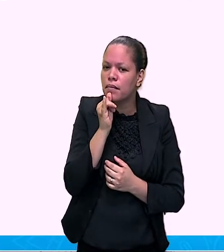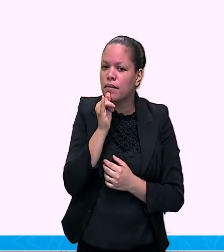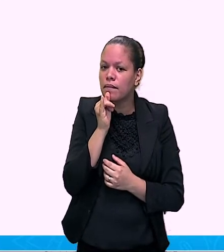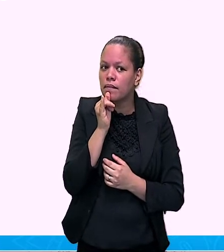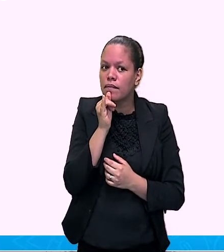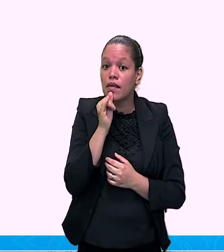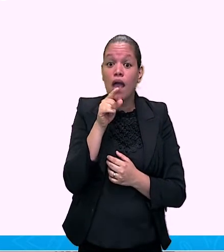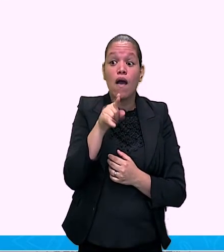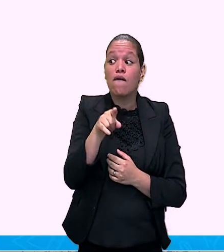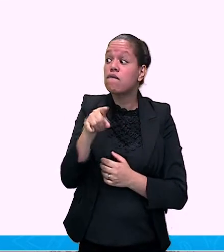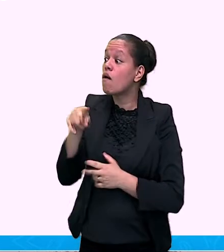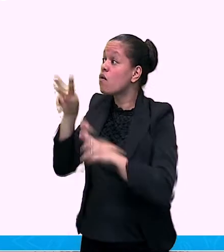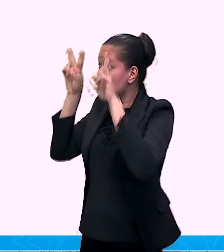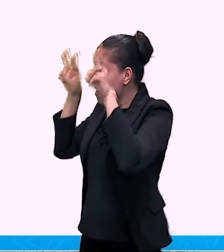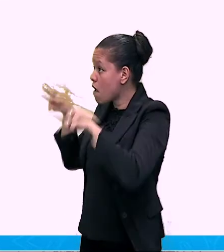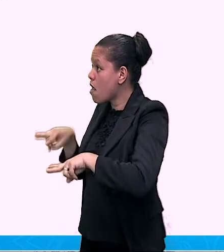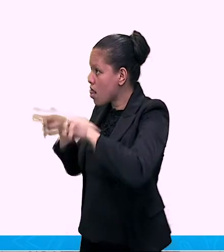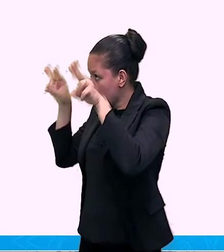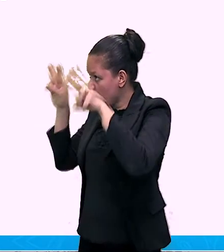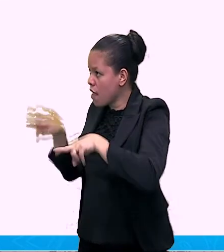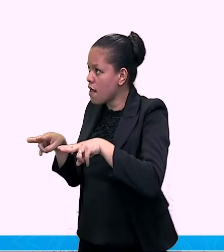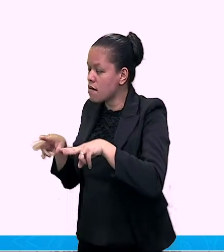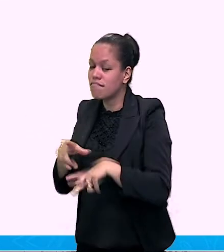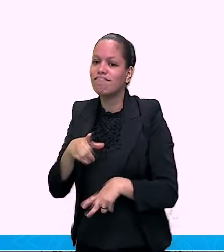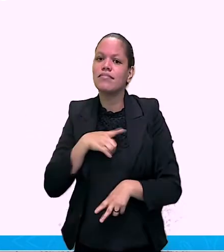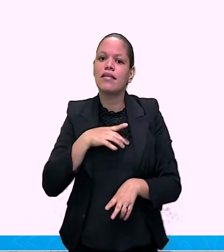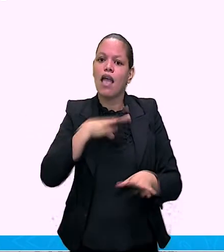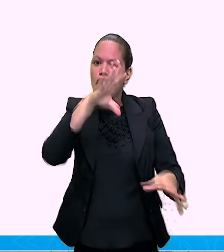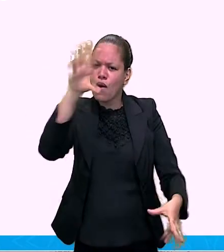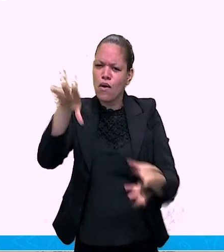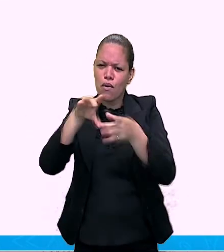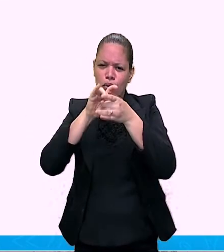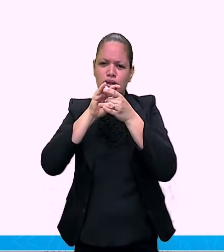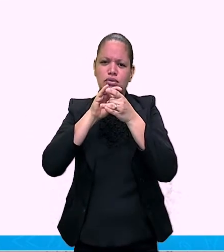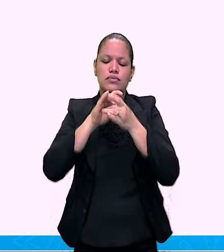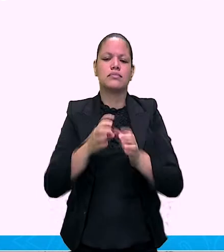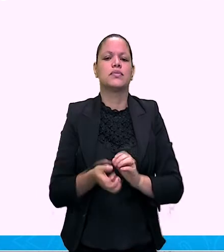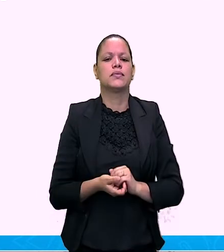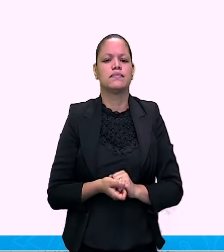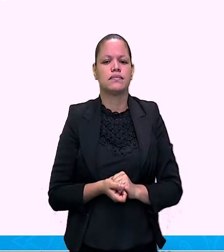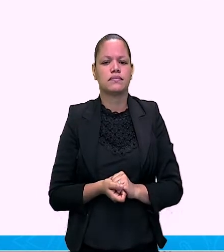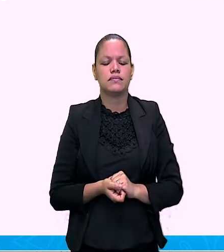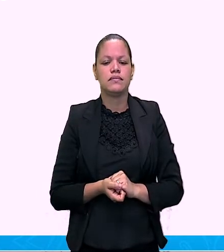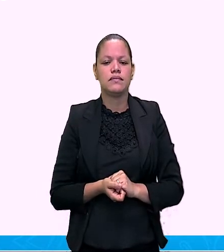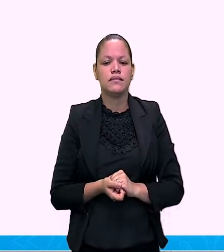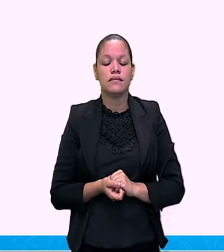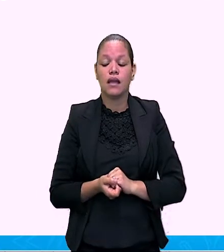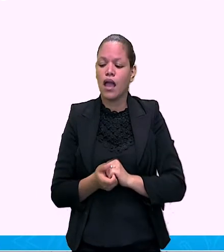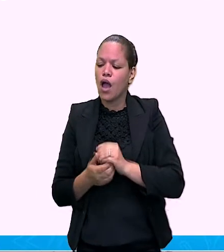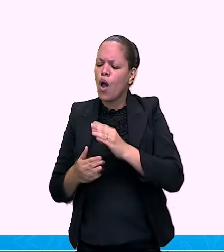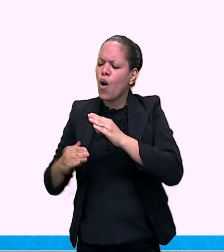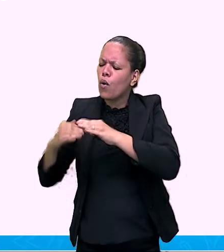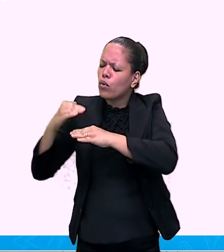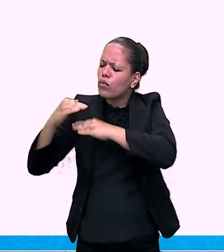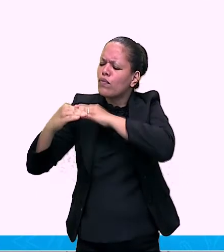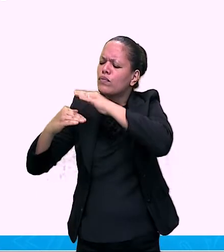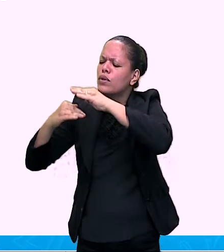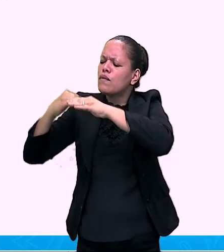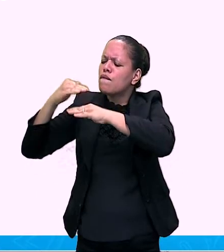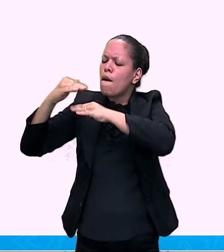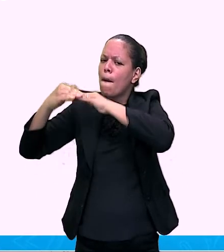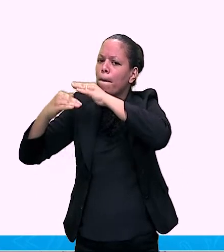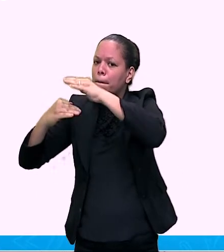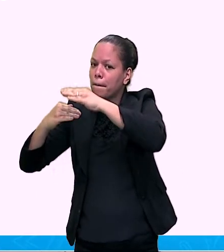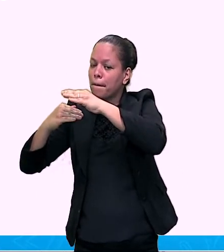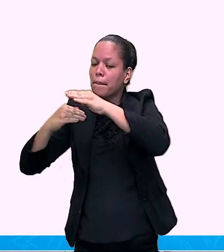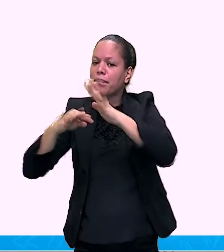do que nós vamos ver naquela reportagem completa. O corpo do texto, que é o desenvolvimento do texto, sem perder